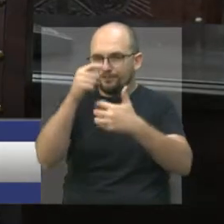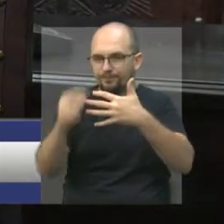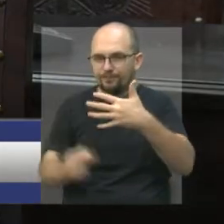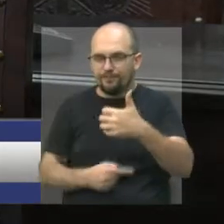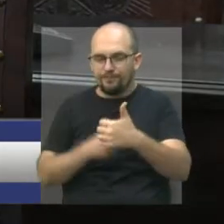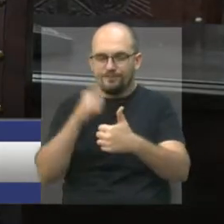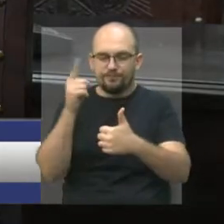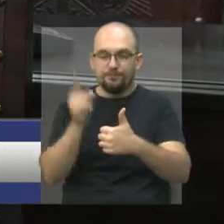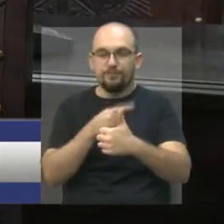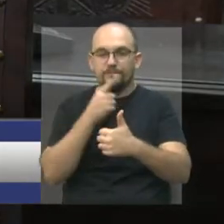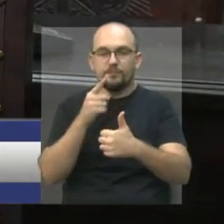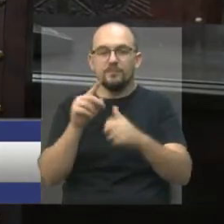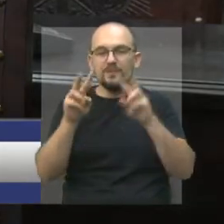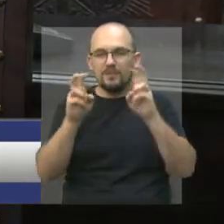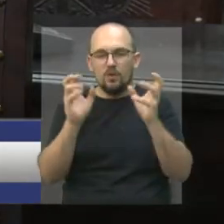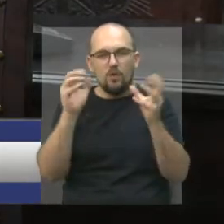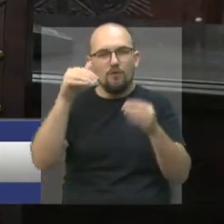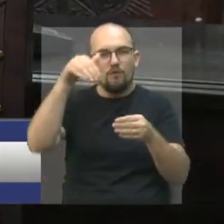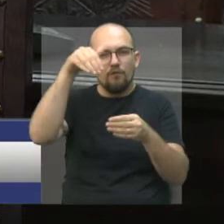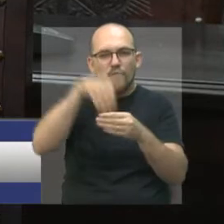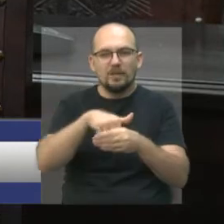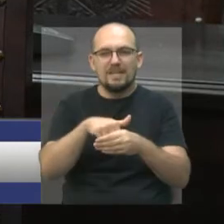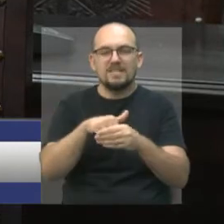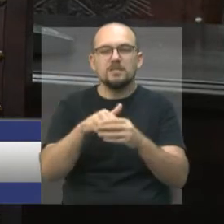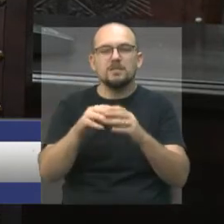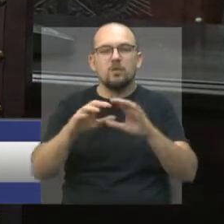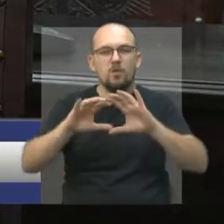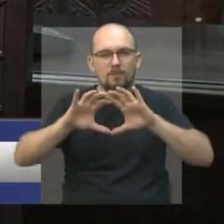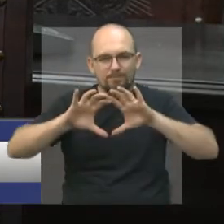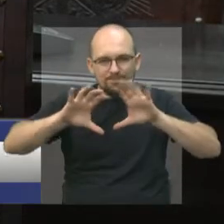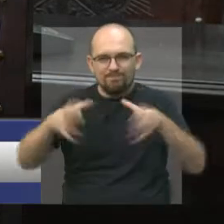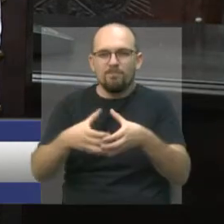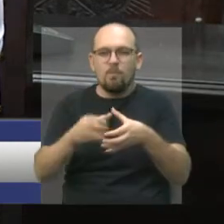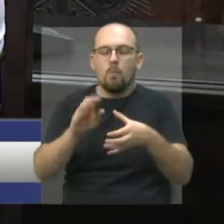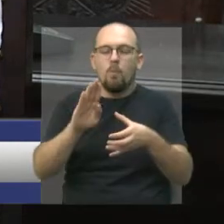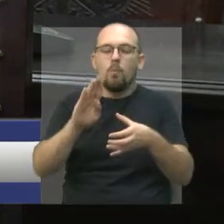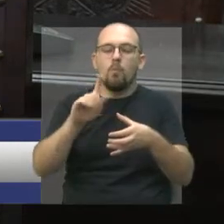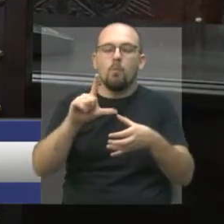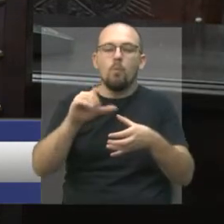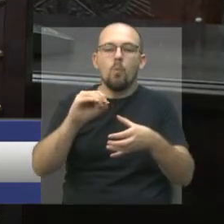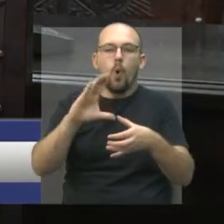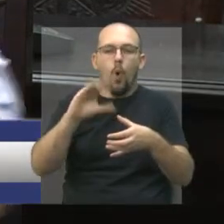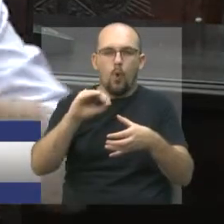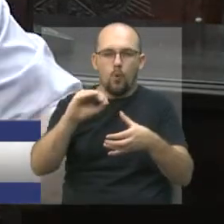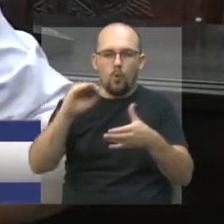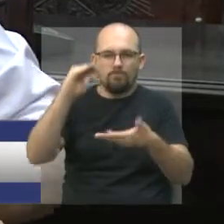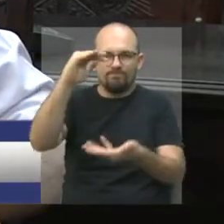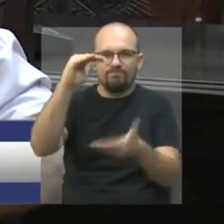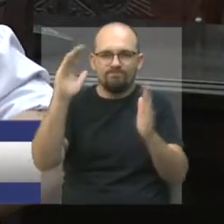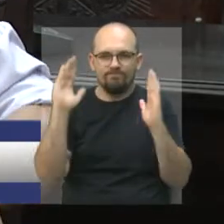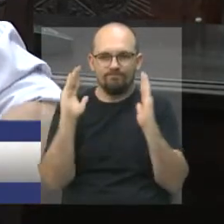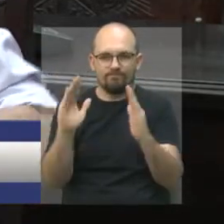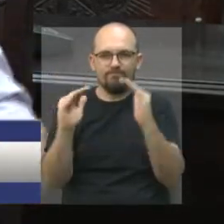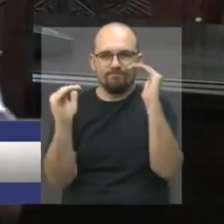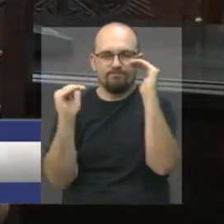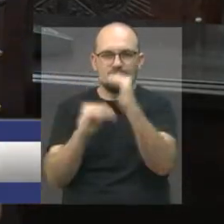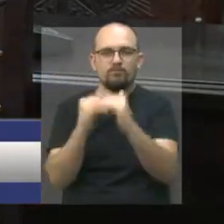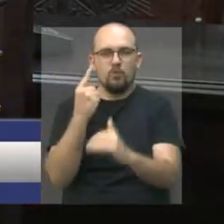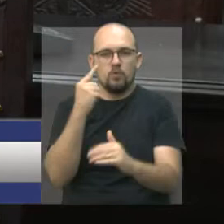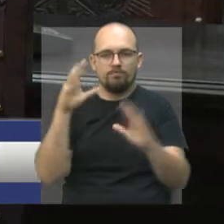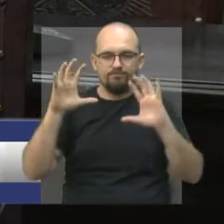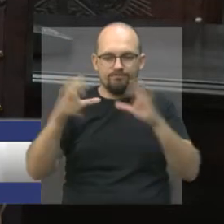relação à votação em bloco. Nós sabemos, e foi prometido em campanhas, e eu vou colocar depois